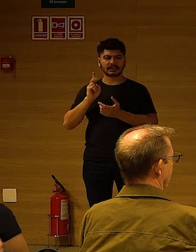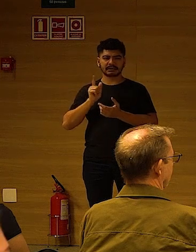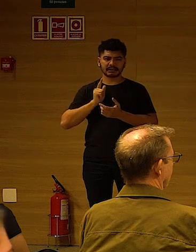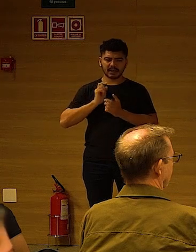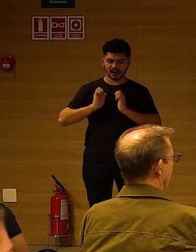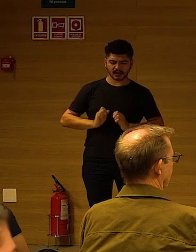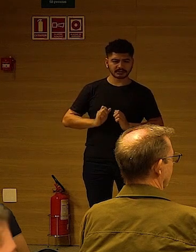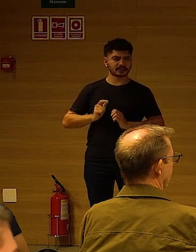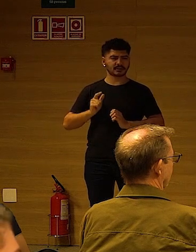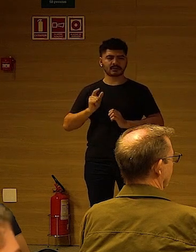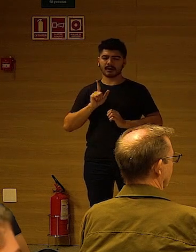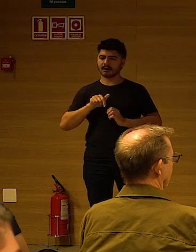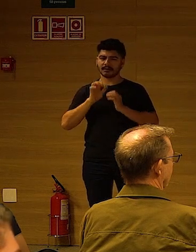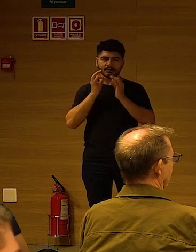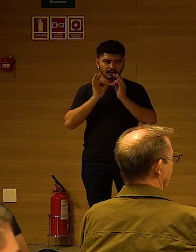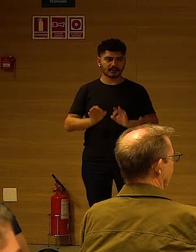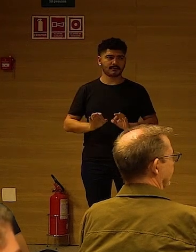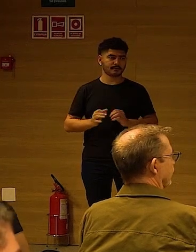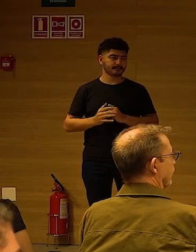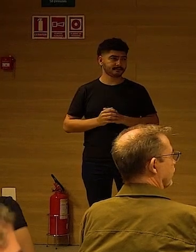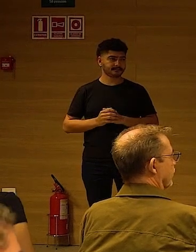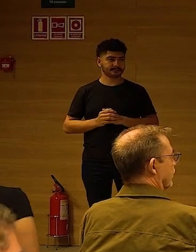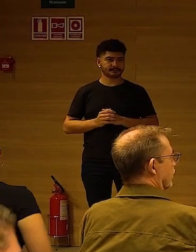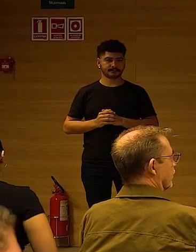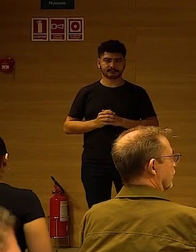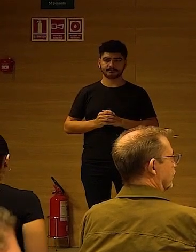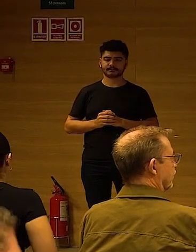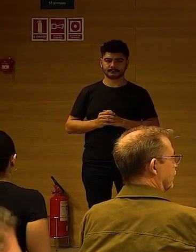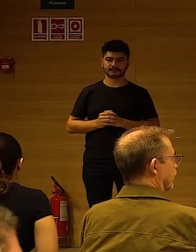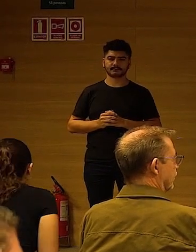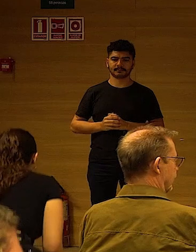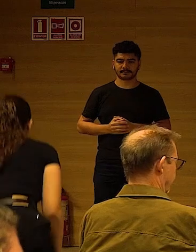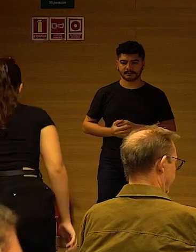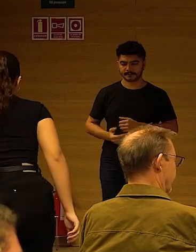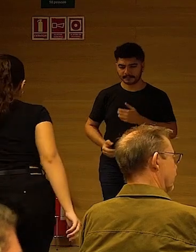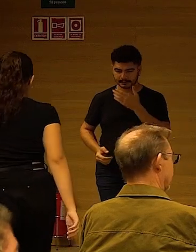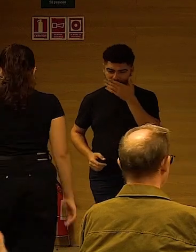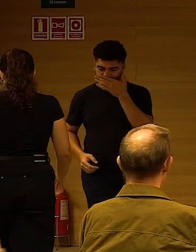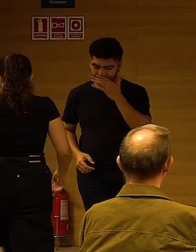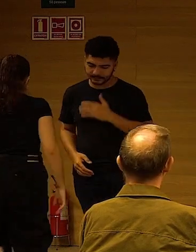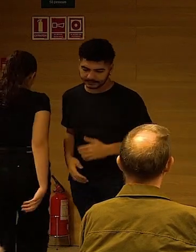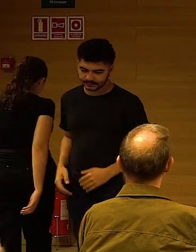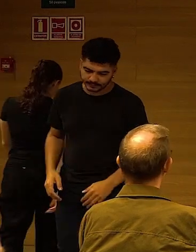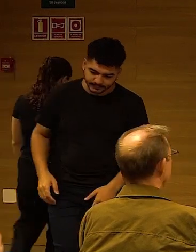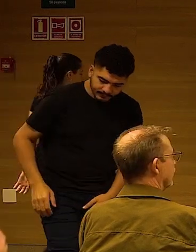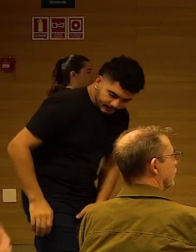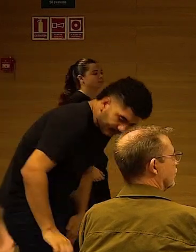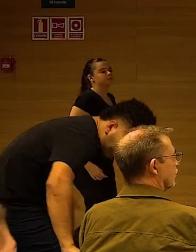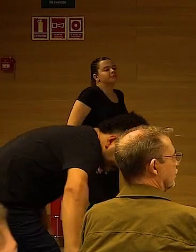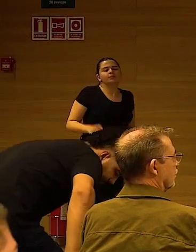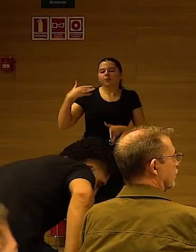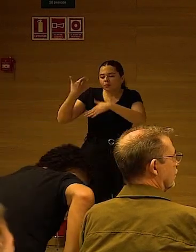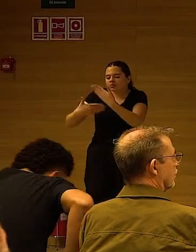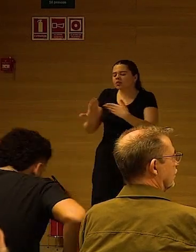nada disso, é terrível. Durante esse processo, tão forte quanto o medo foi a paixão